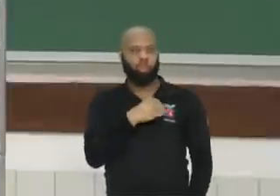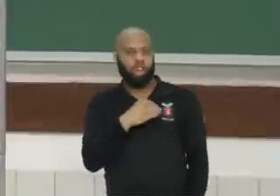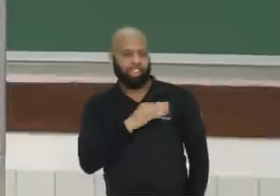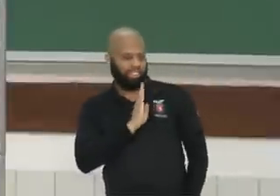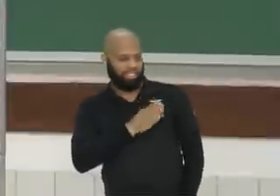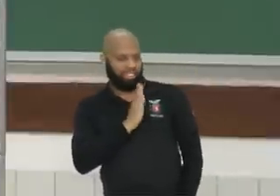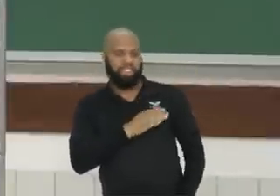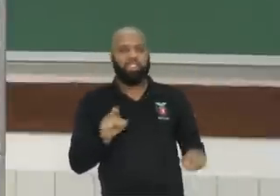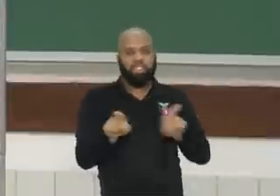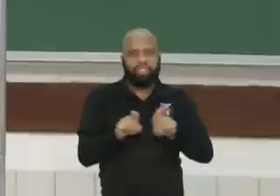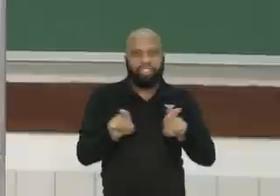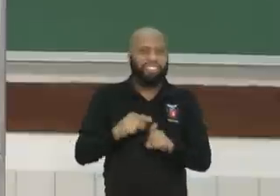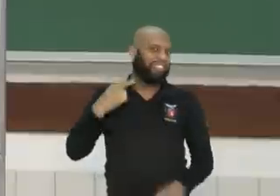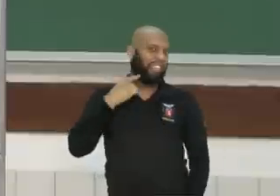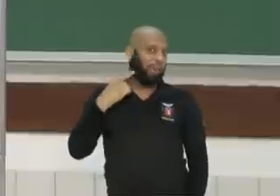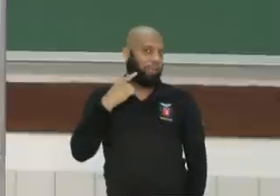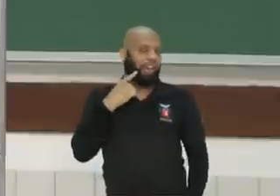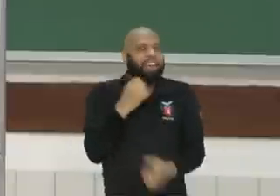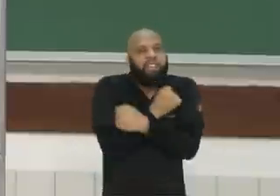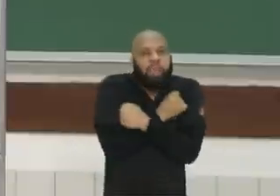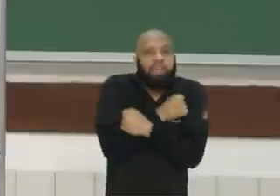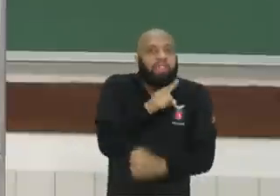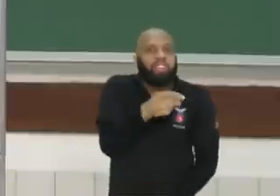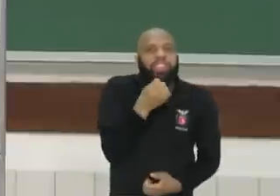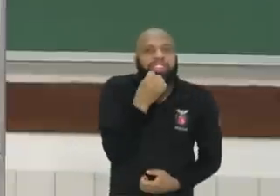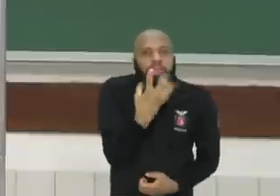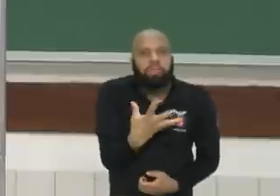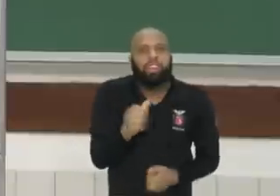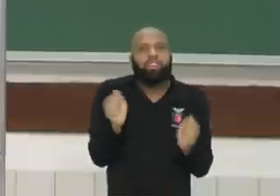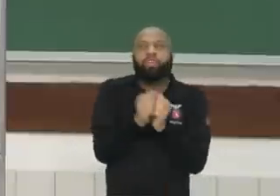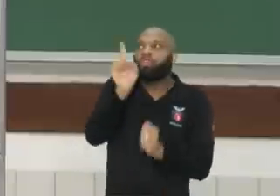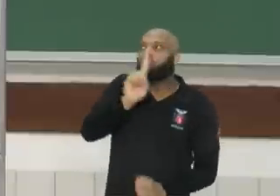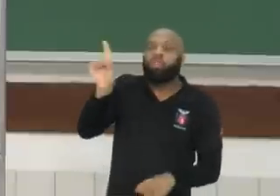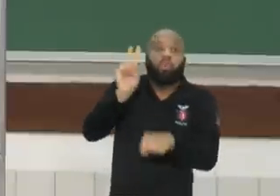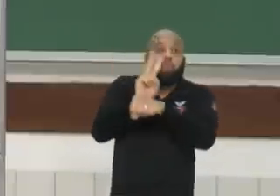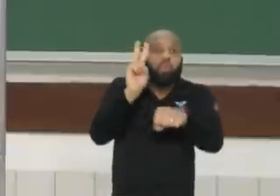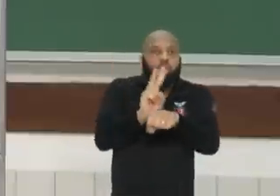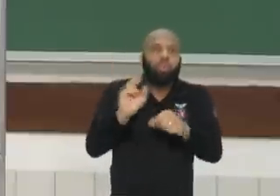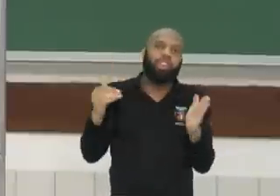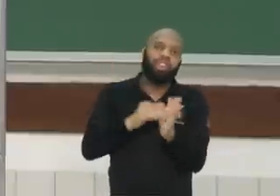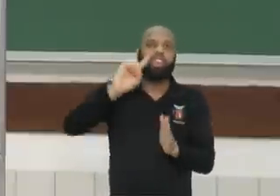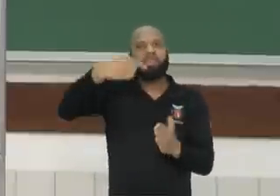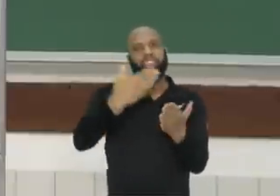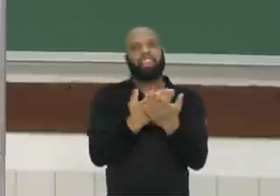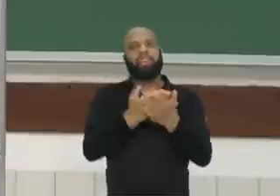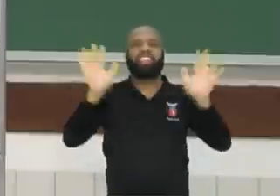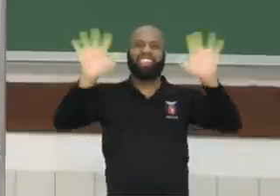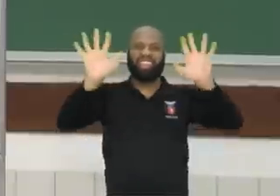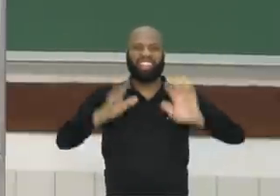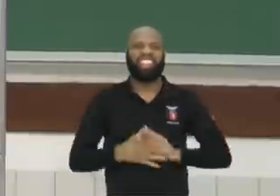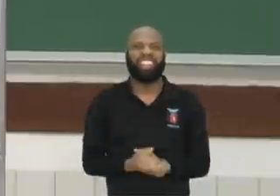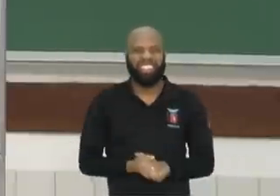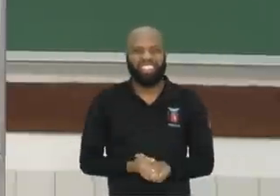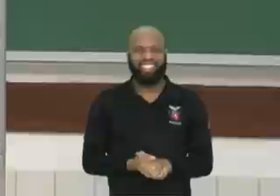de vocês, do Prof. Paulo. Um abraço, fiquem bem, fiquem com Deus, cuidem-se e até a próxima aula.